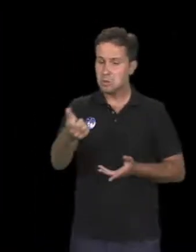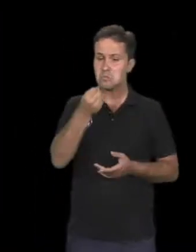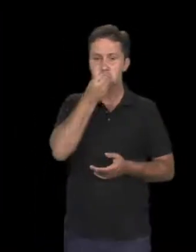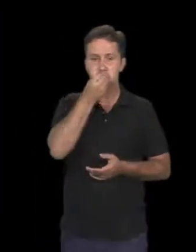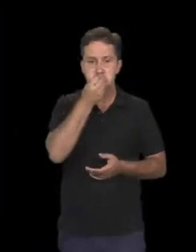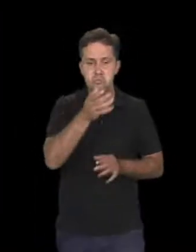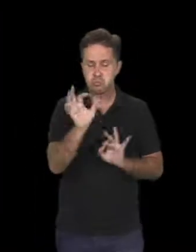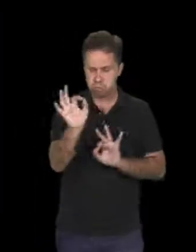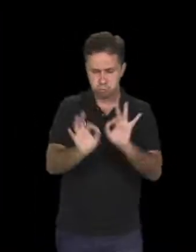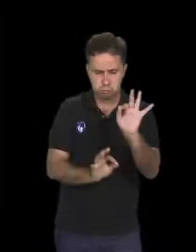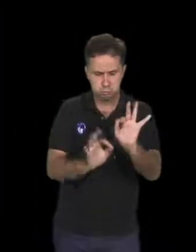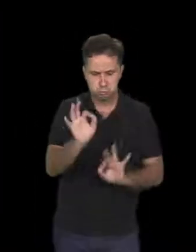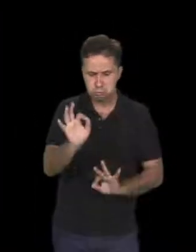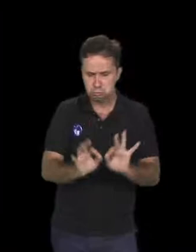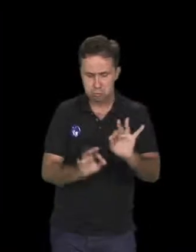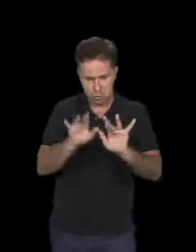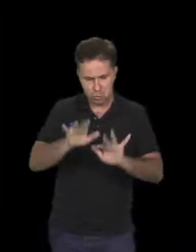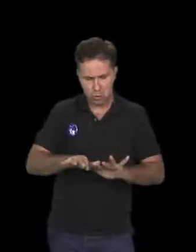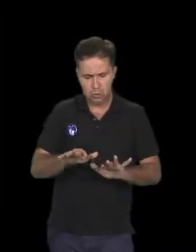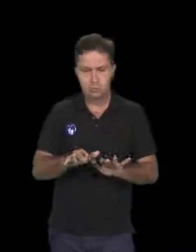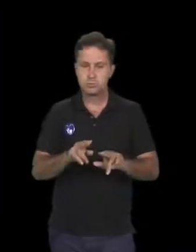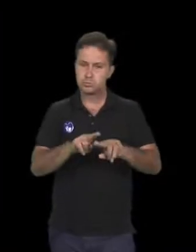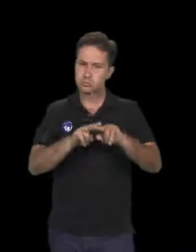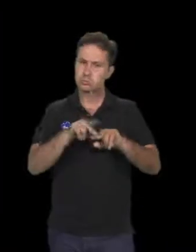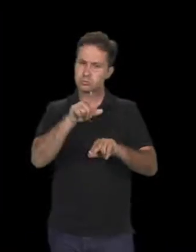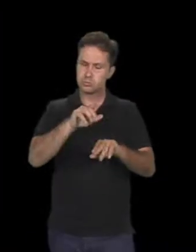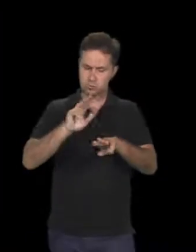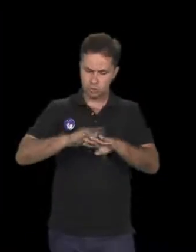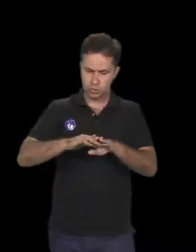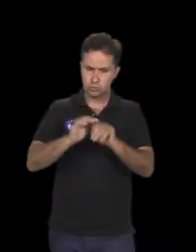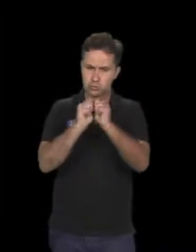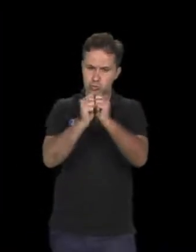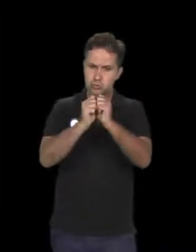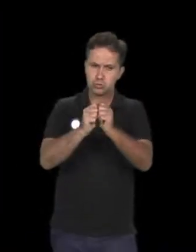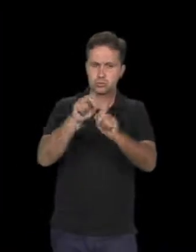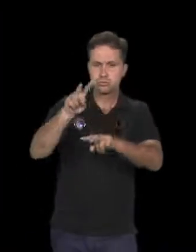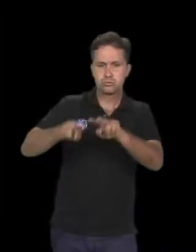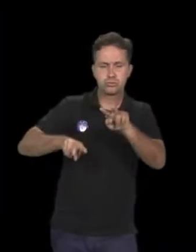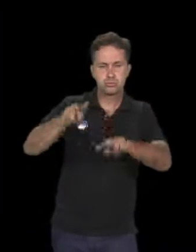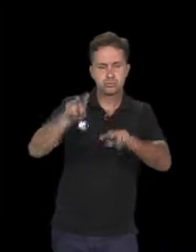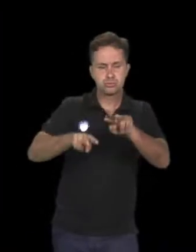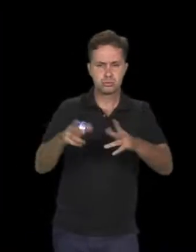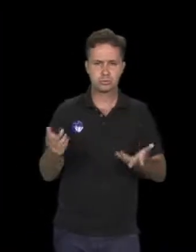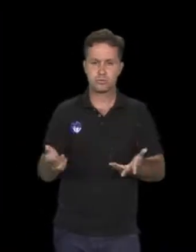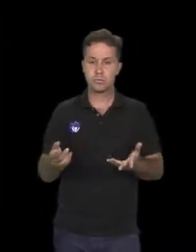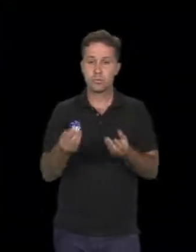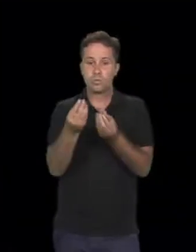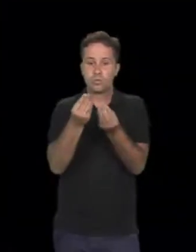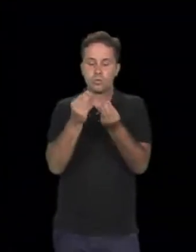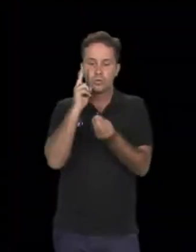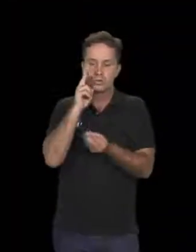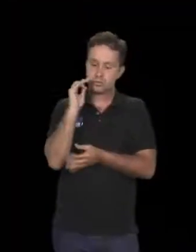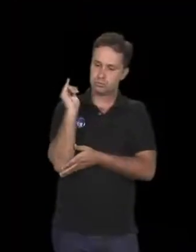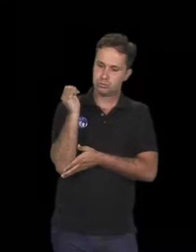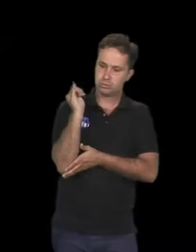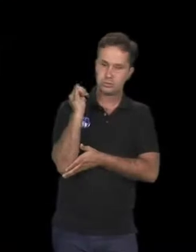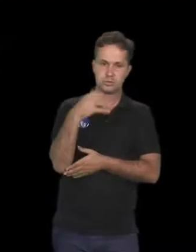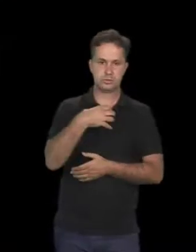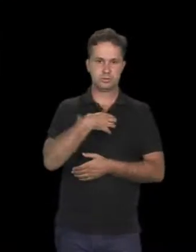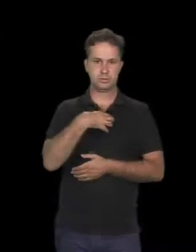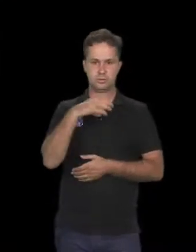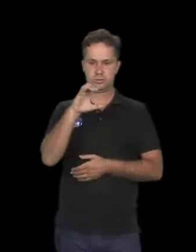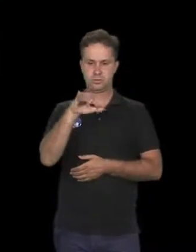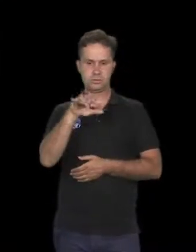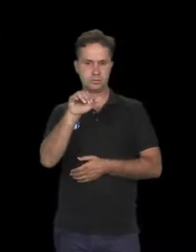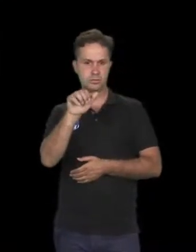também de como se contar uma história de ciência, como se retratar a vida de um cientista. Essa